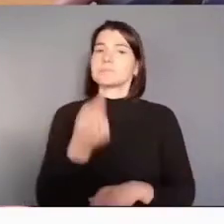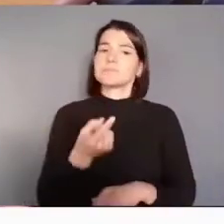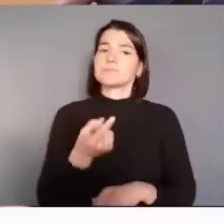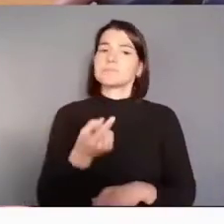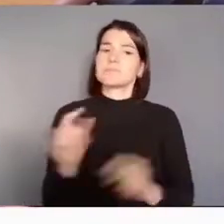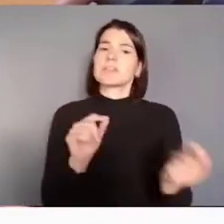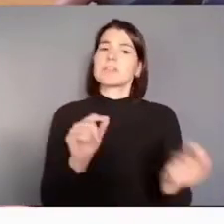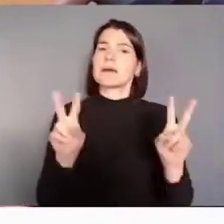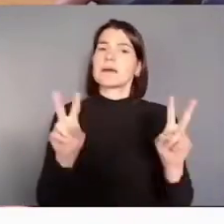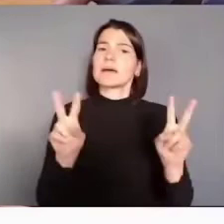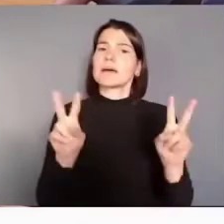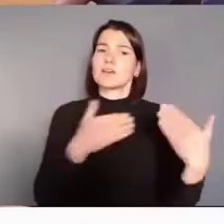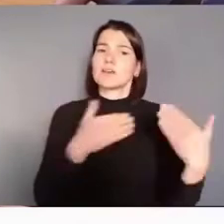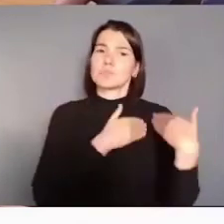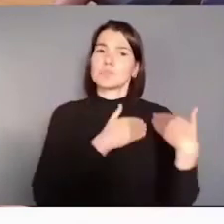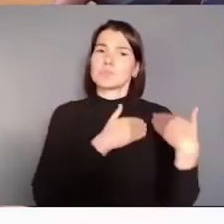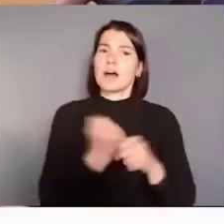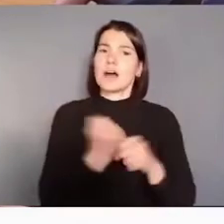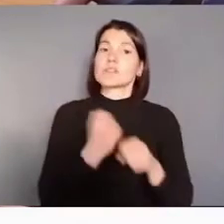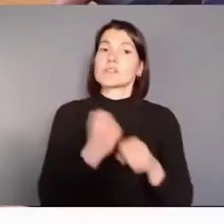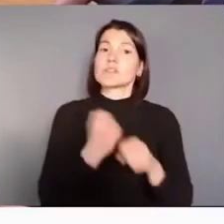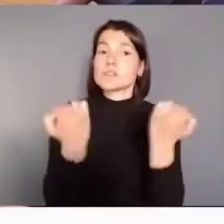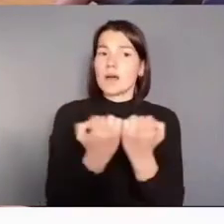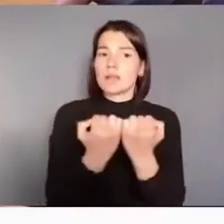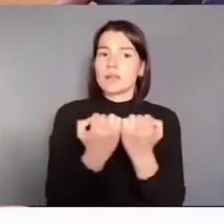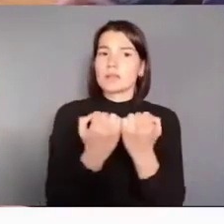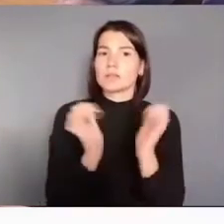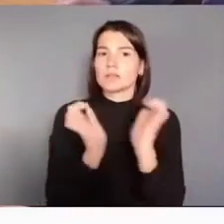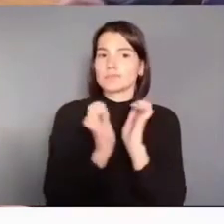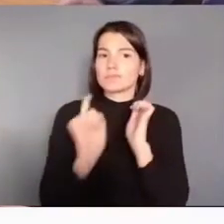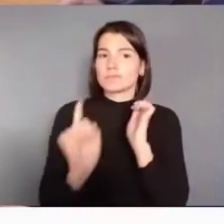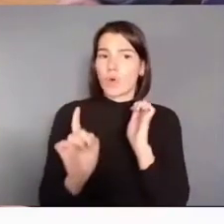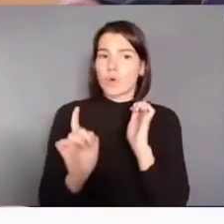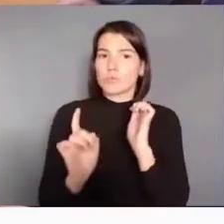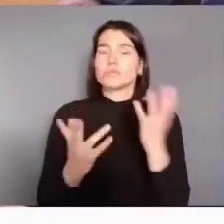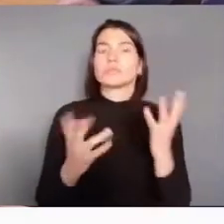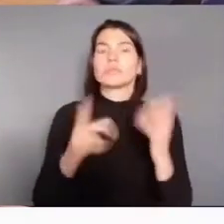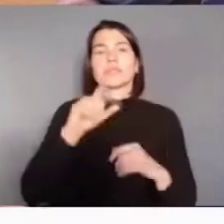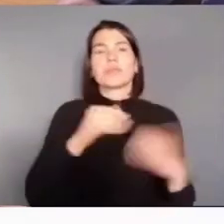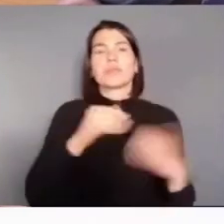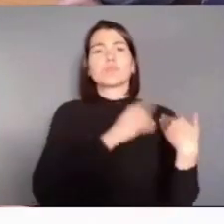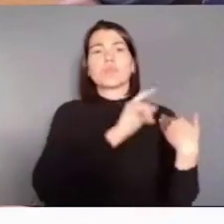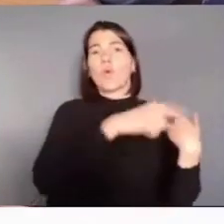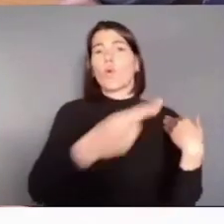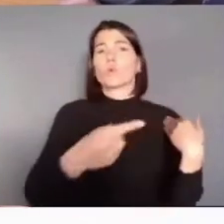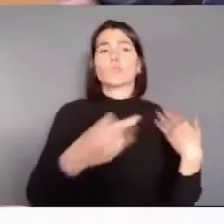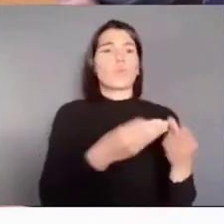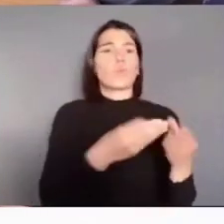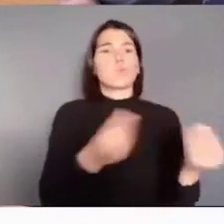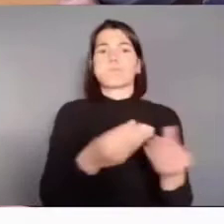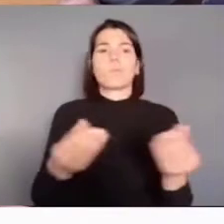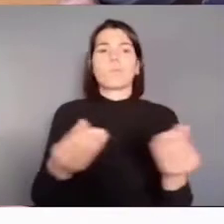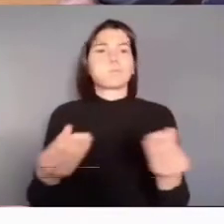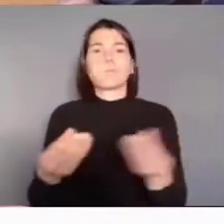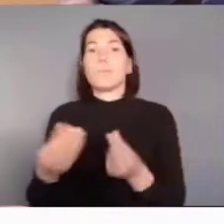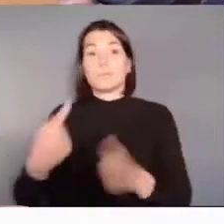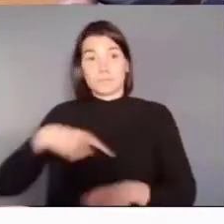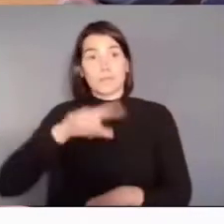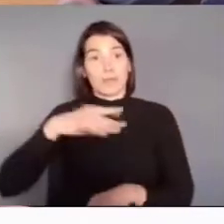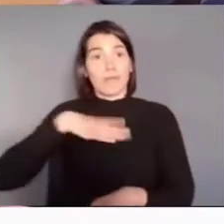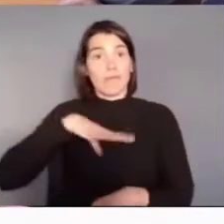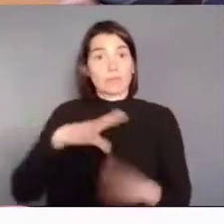sobre competências da Ação Social, sobre tudo aquilo que são outras competências que não consegue resolver e que nós também queremos ver